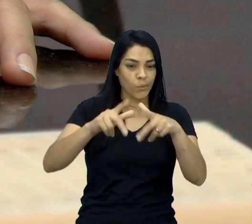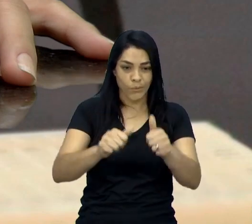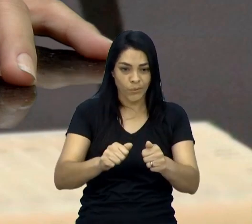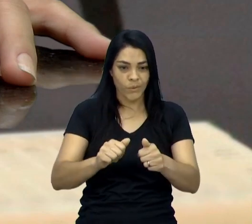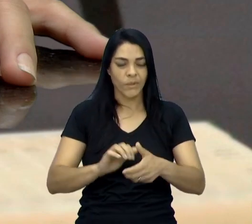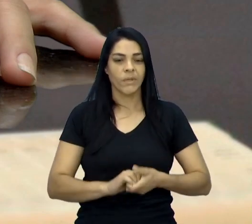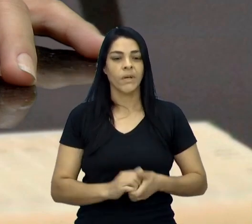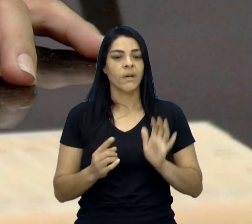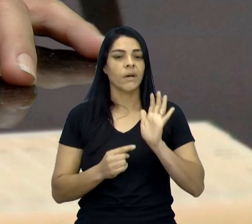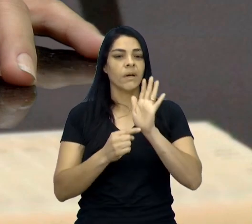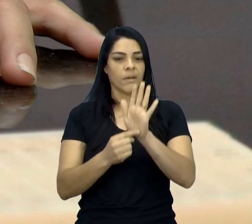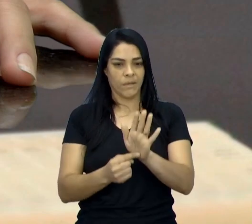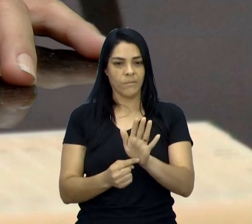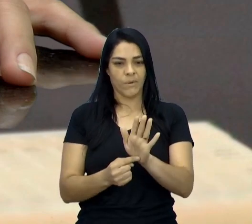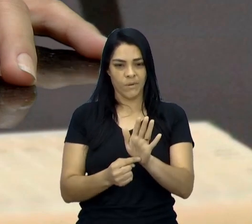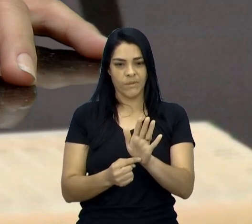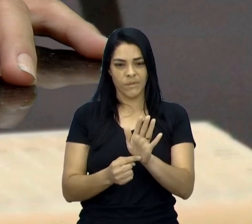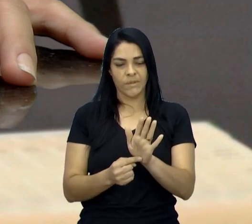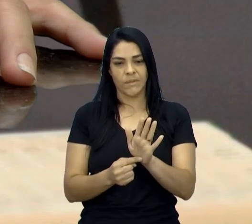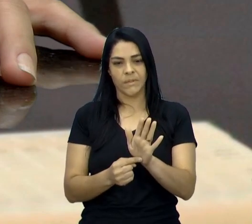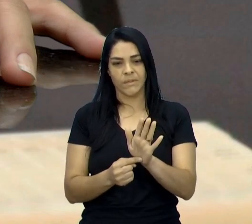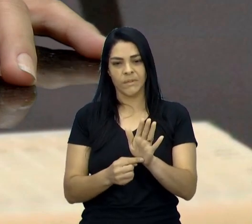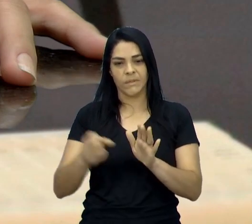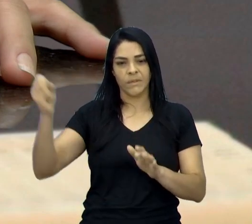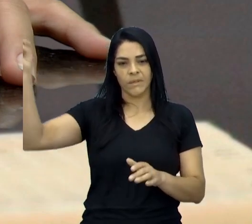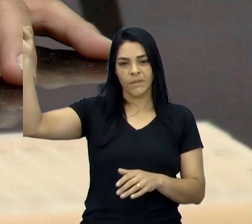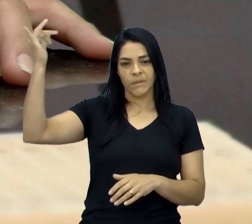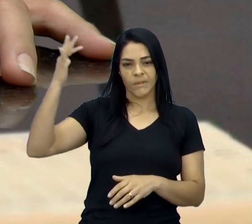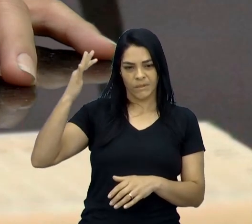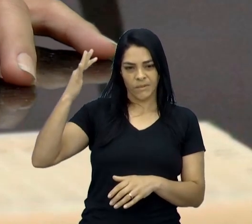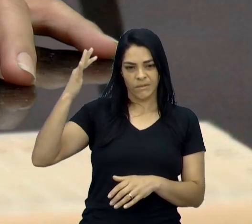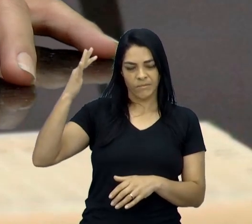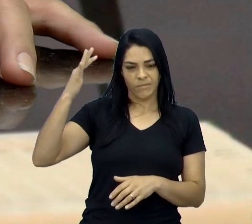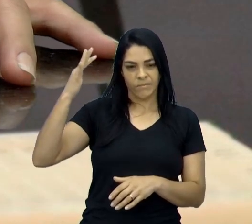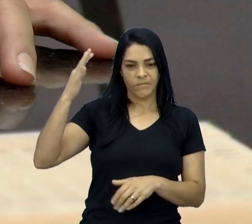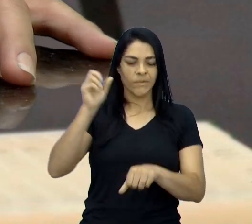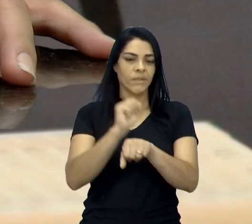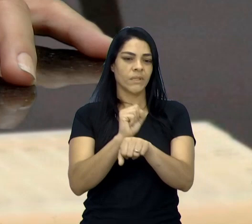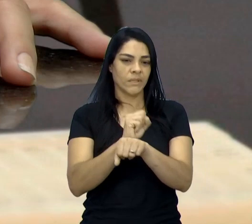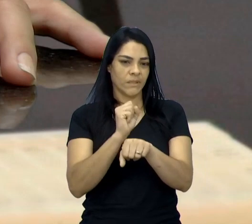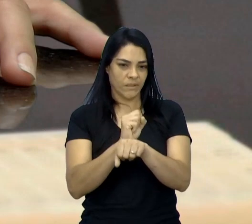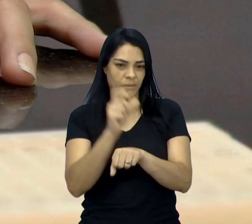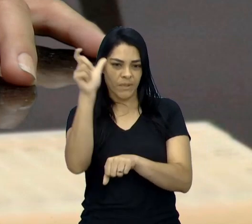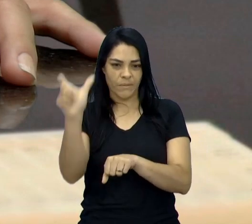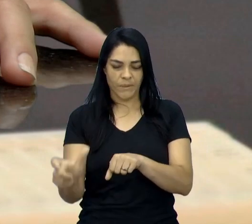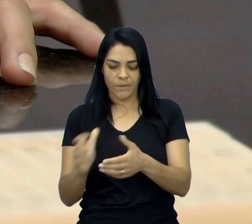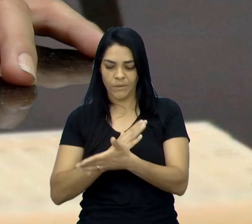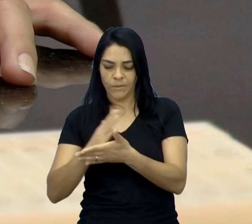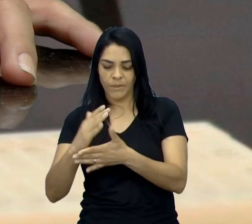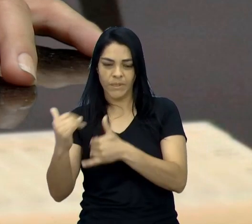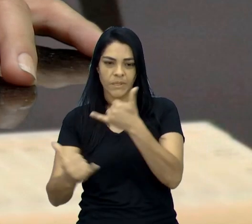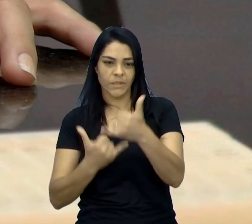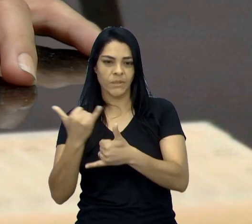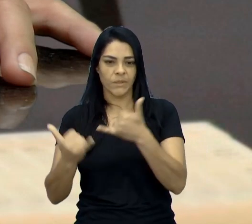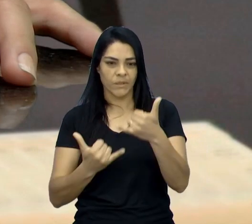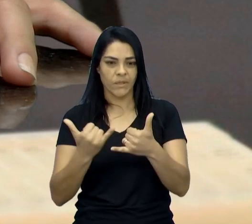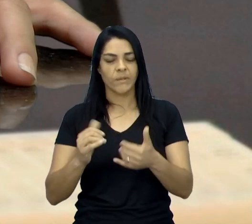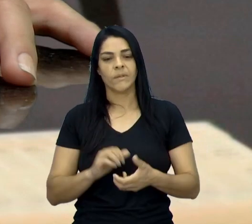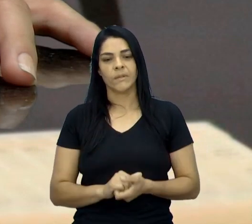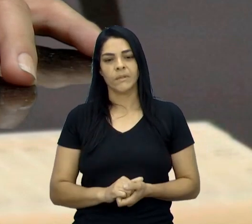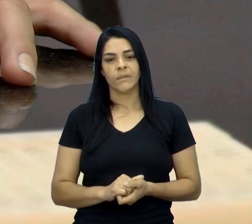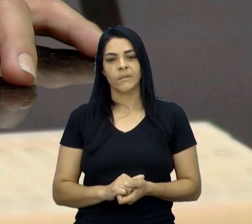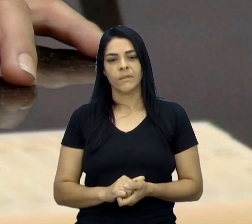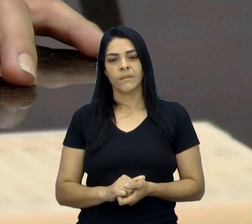ele mostra a rodada atual. No caso aqui, ele acendeu o LED branco. E espera o jogador, tá vendo? Ele pressiona o botão, ele